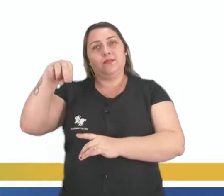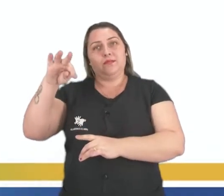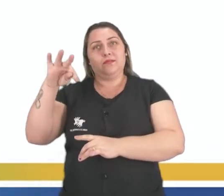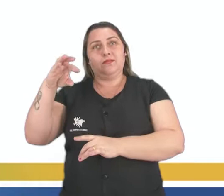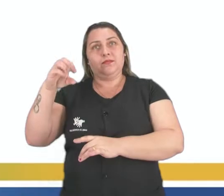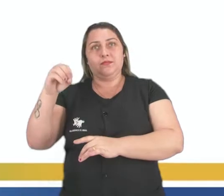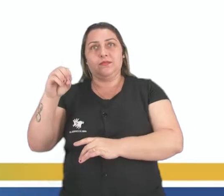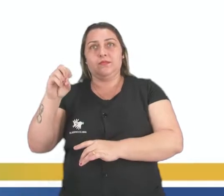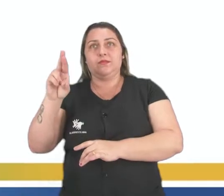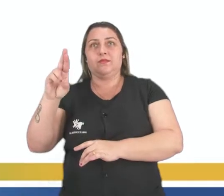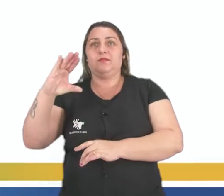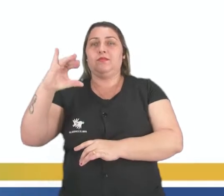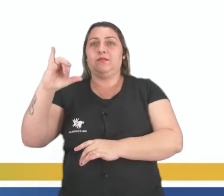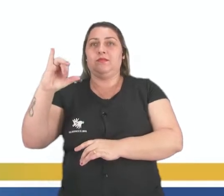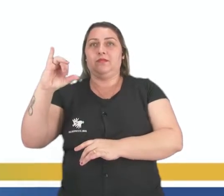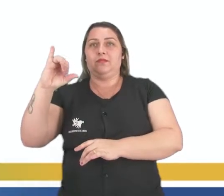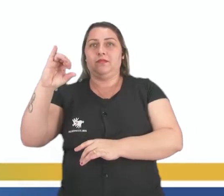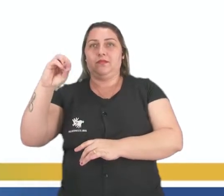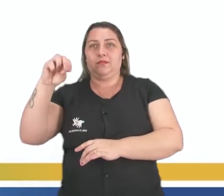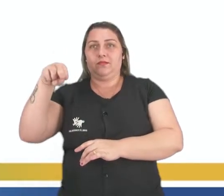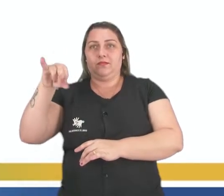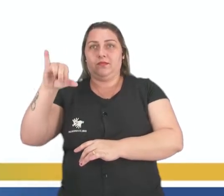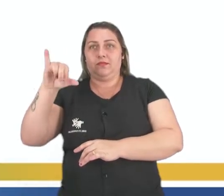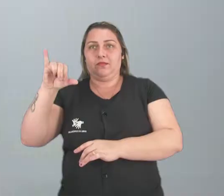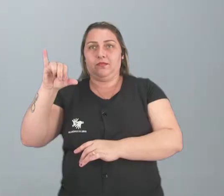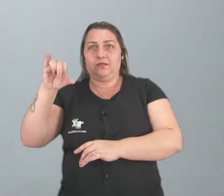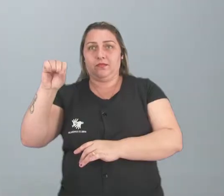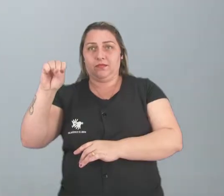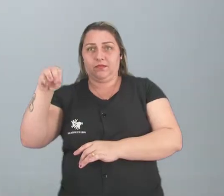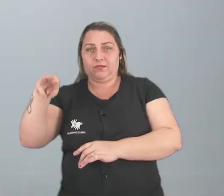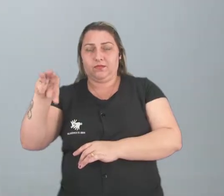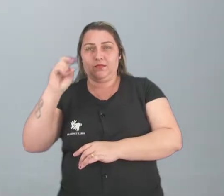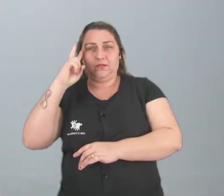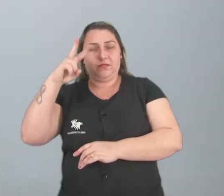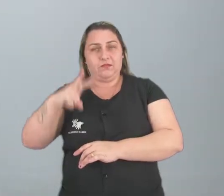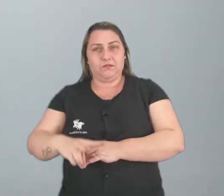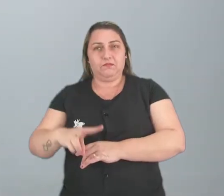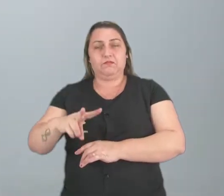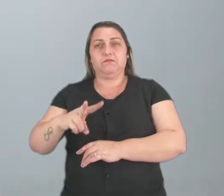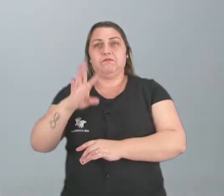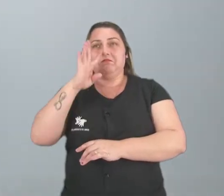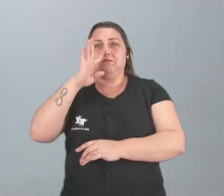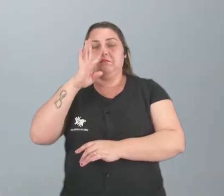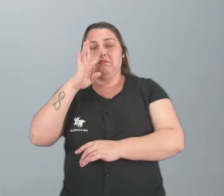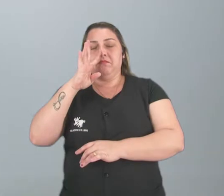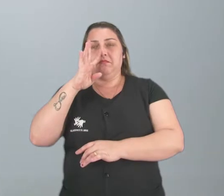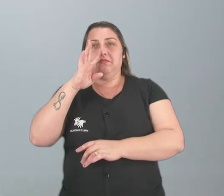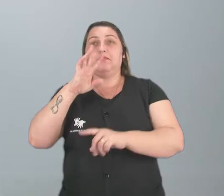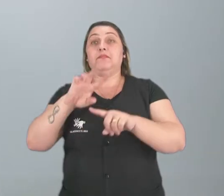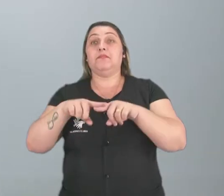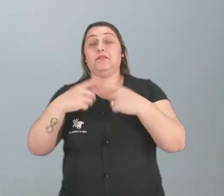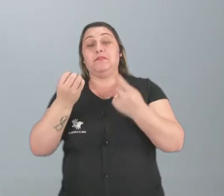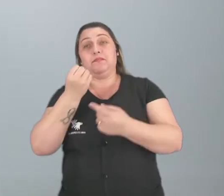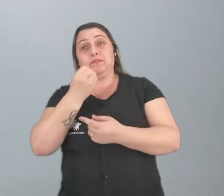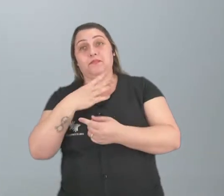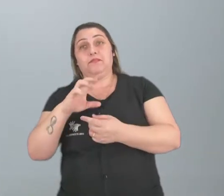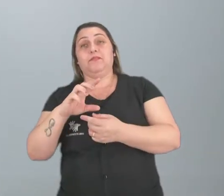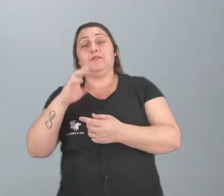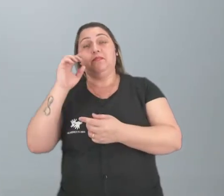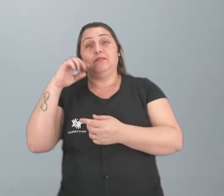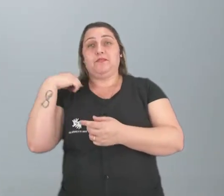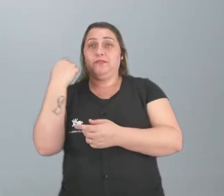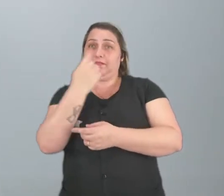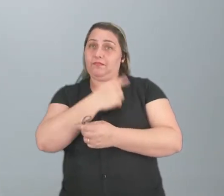a gente não vê muito, a gente não ouve muito falar, não assiste muito, e é bem interessante que a gente amplie as